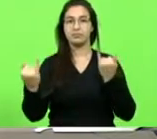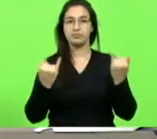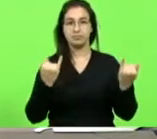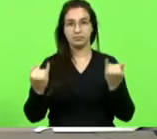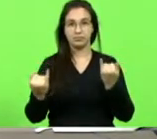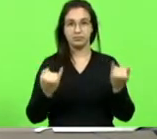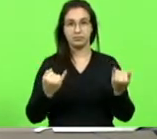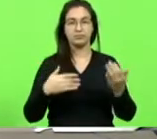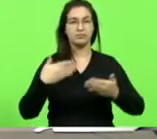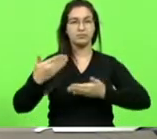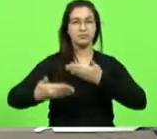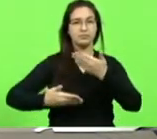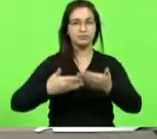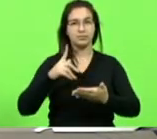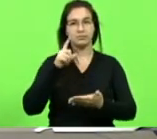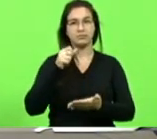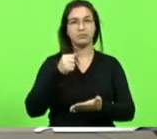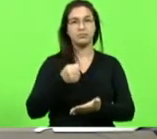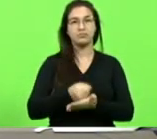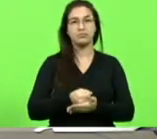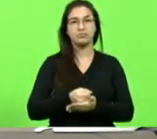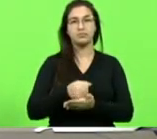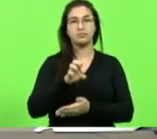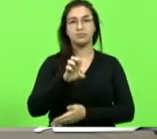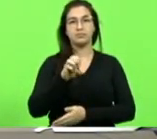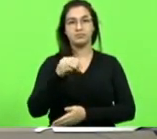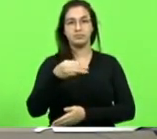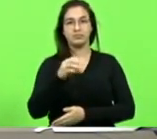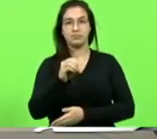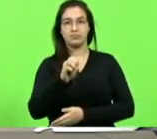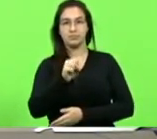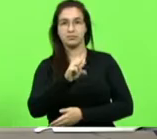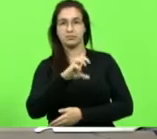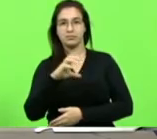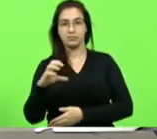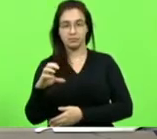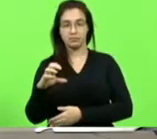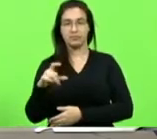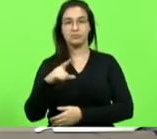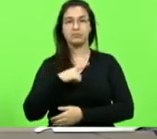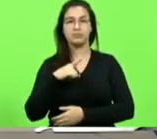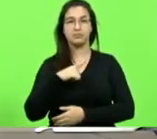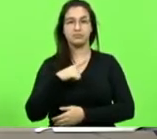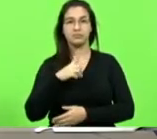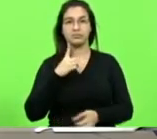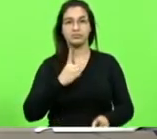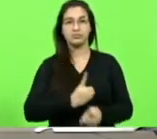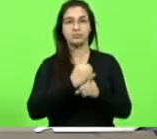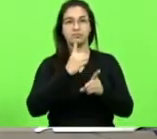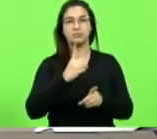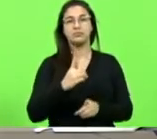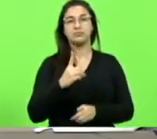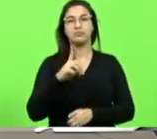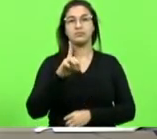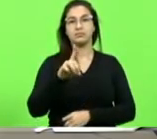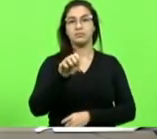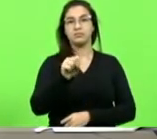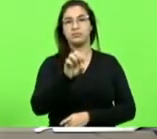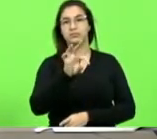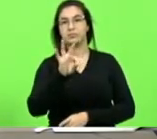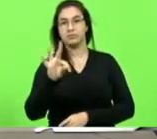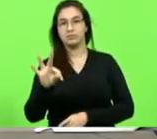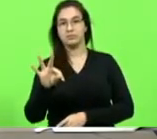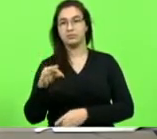do procedimento adotado pelo EMOSC quando a constatação de DST do doador, em